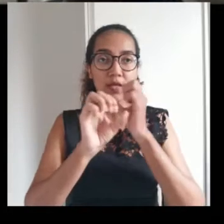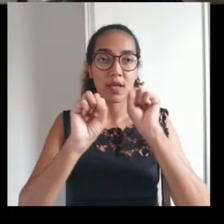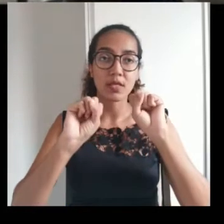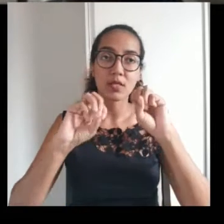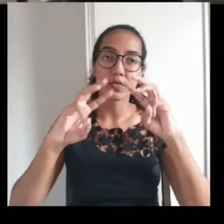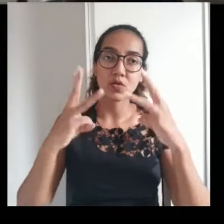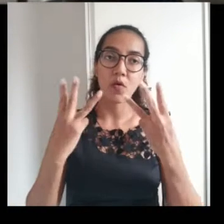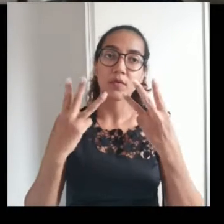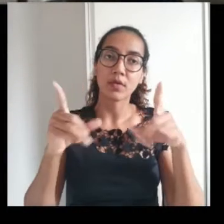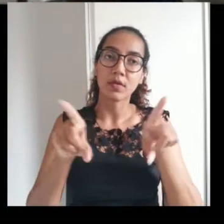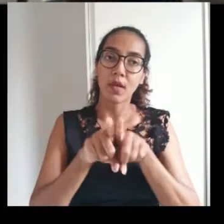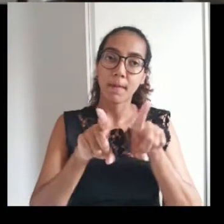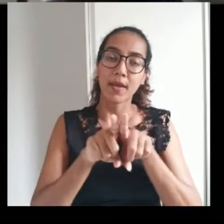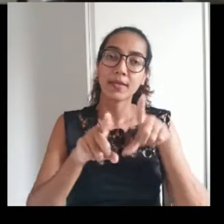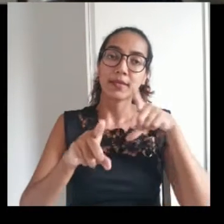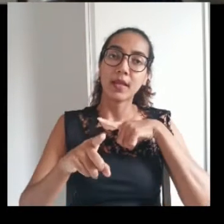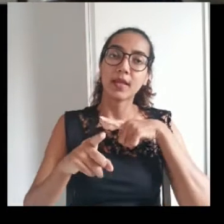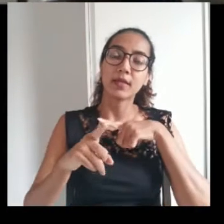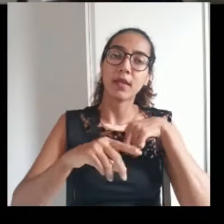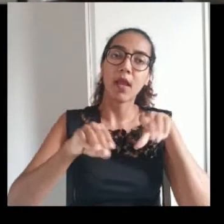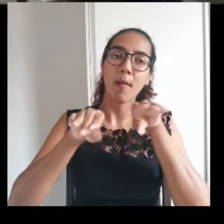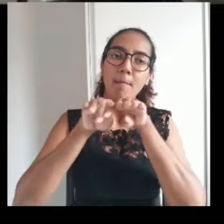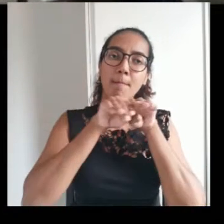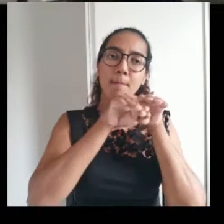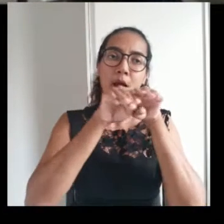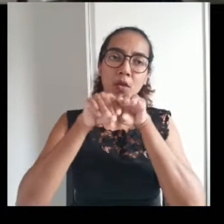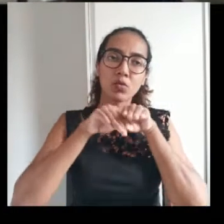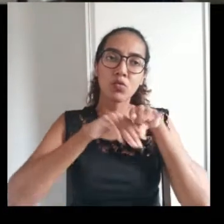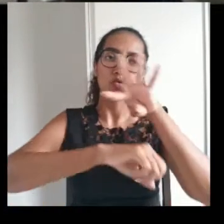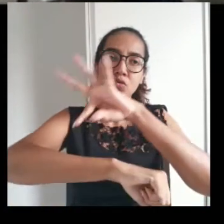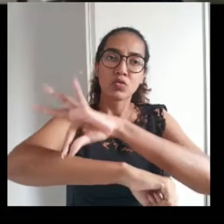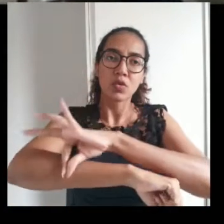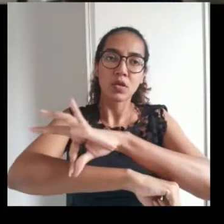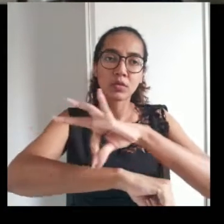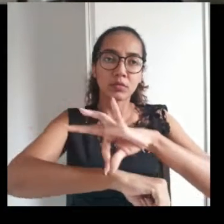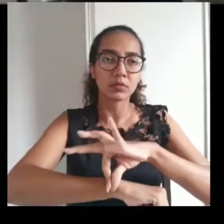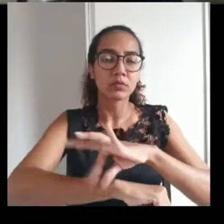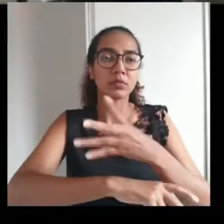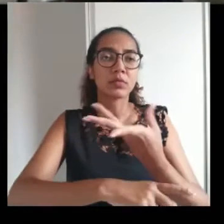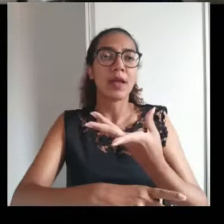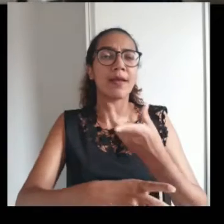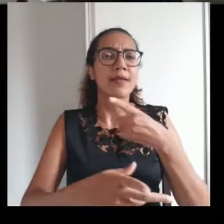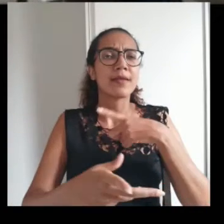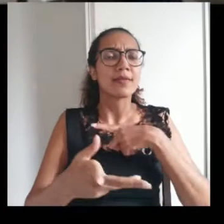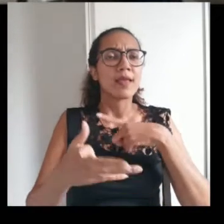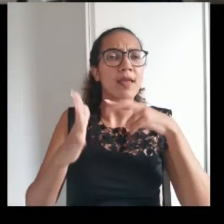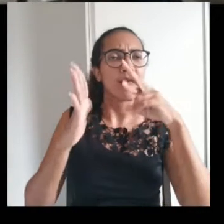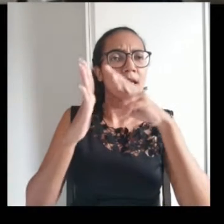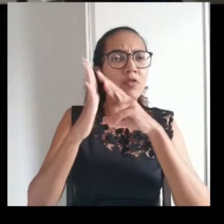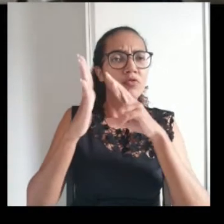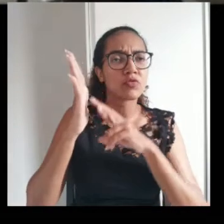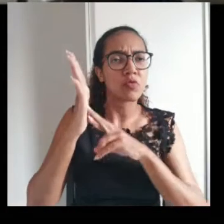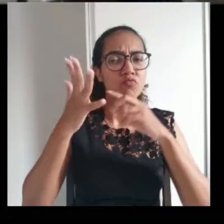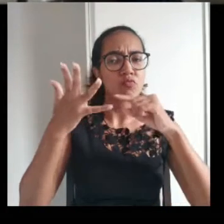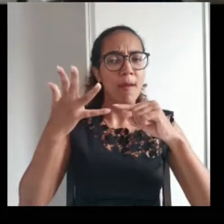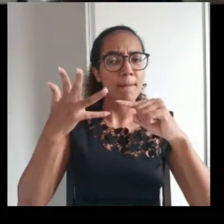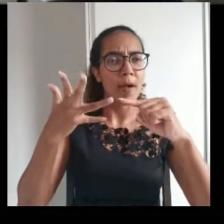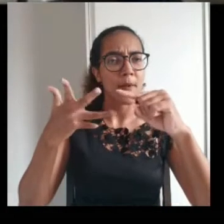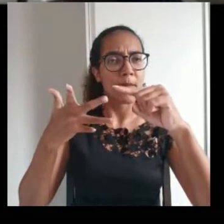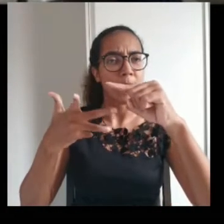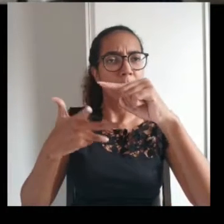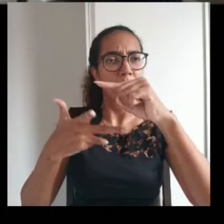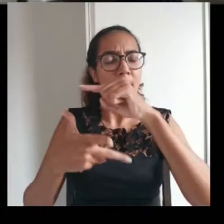estilos arquiteturais, ou seja, padrões arquiteturais, que estabelecem conjunto de restrições que vão